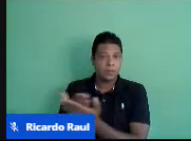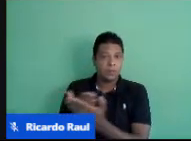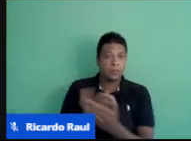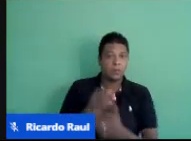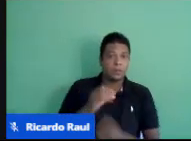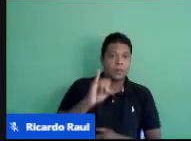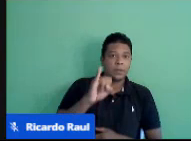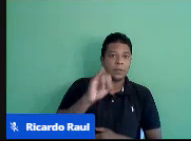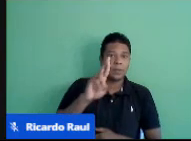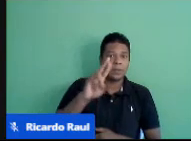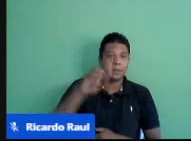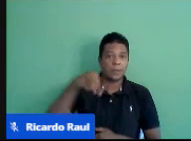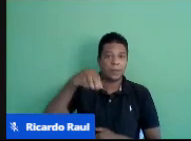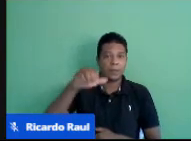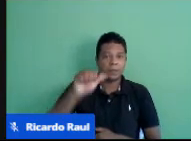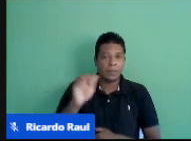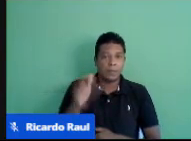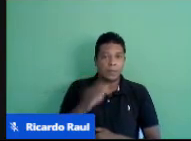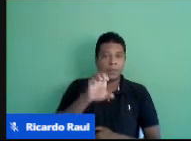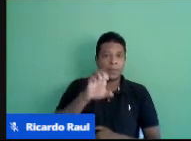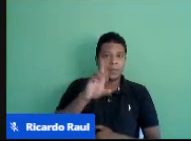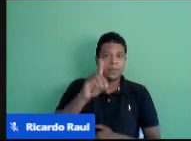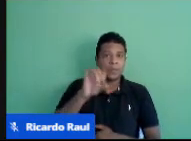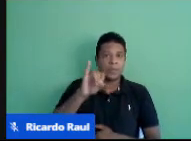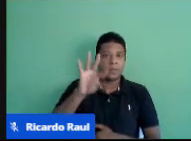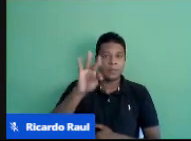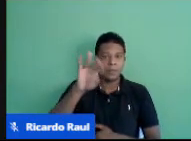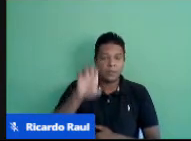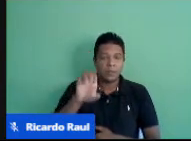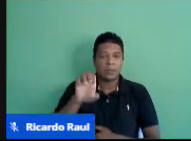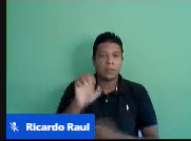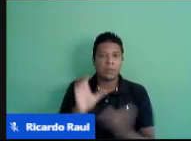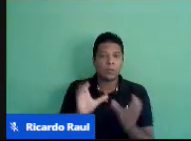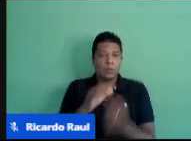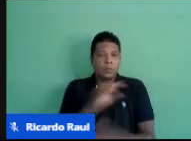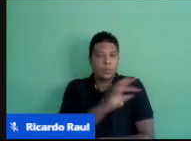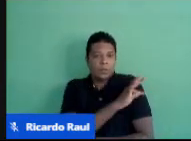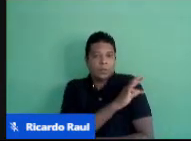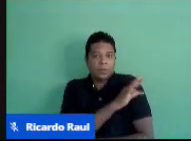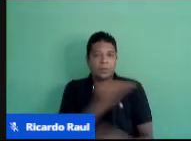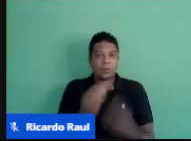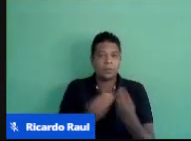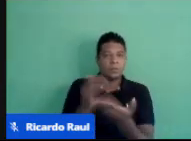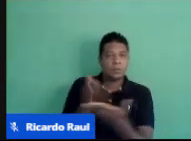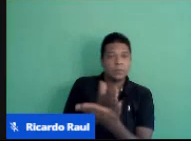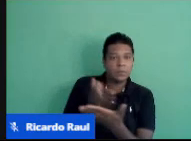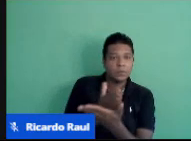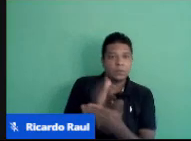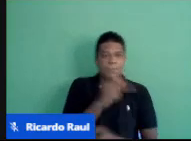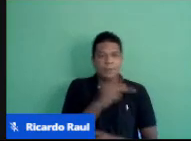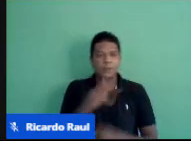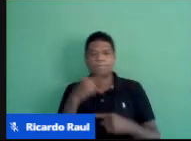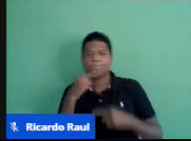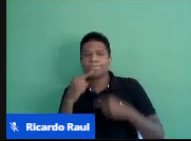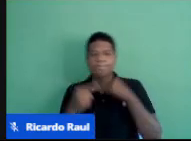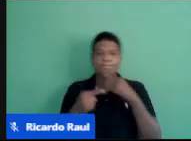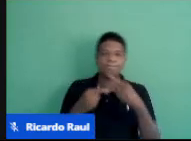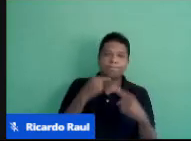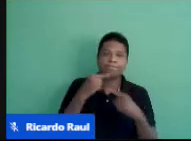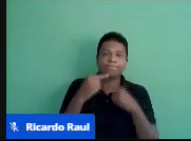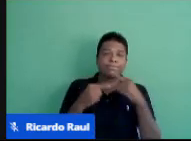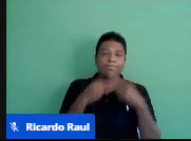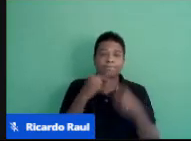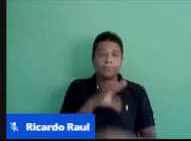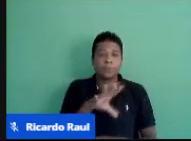com a equipe técnica, né, a respeito dos trabalhos, né, com os cadernos, né? Os professores estavam com algumas dúvidas, eles gostariam